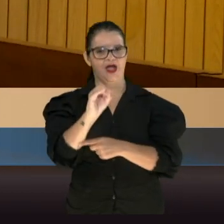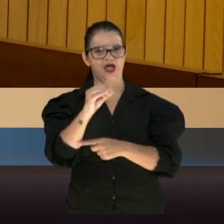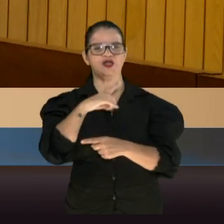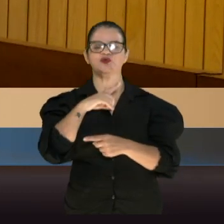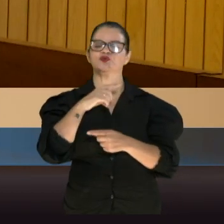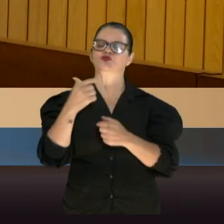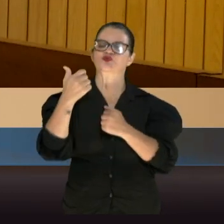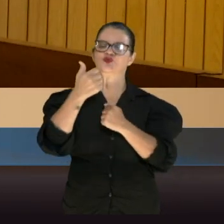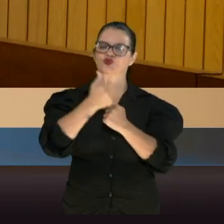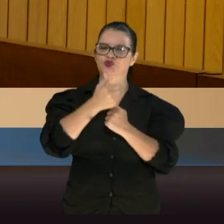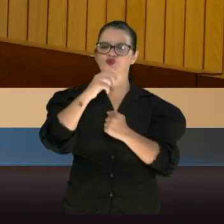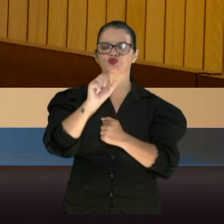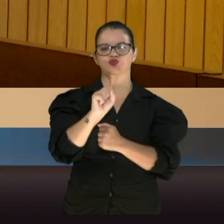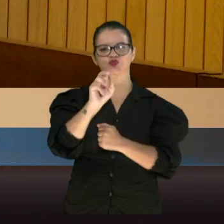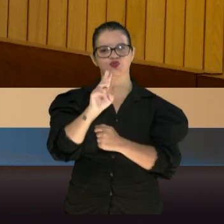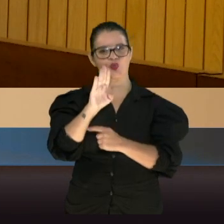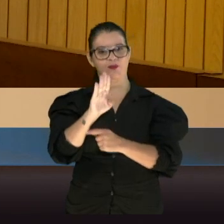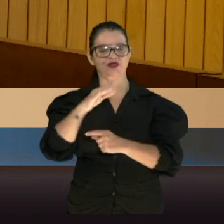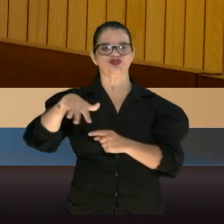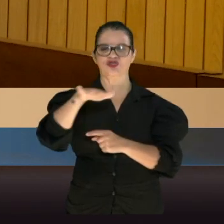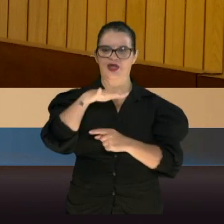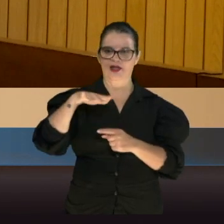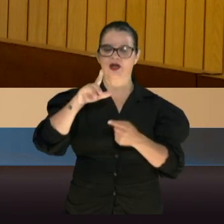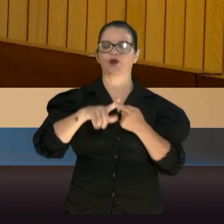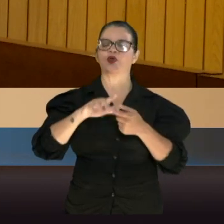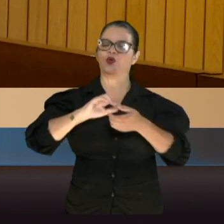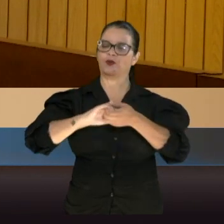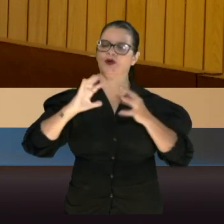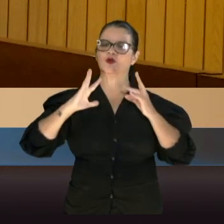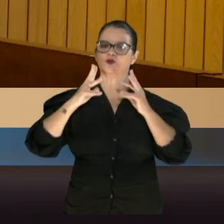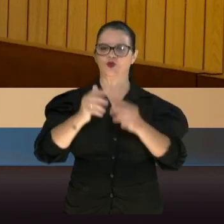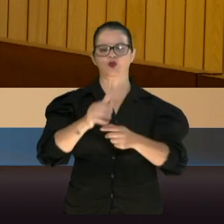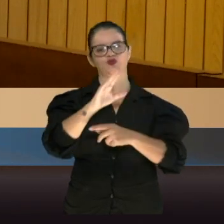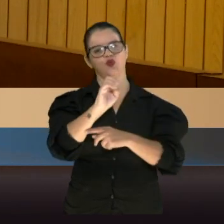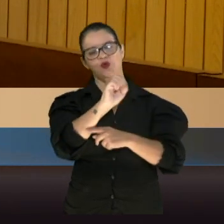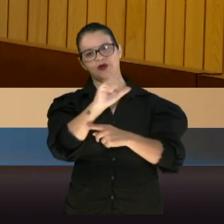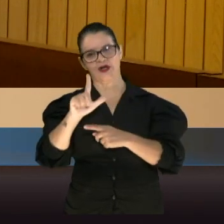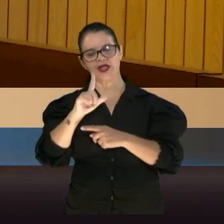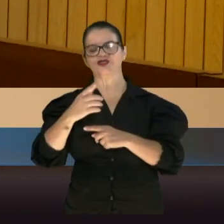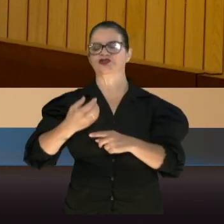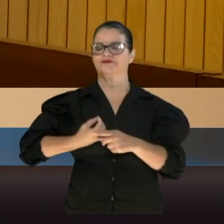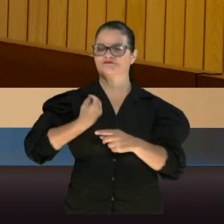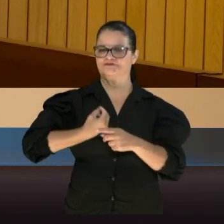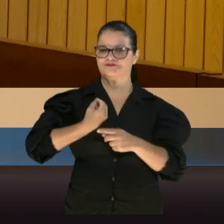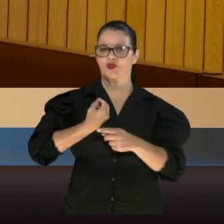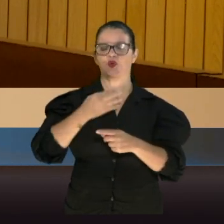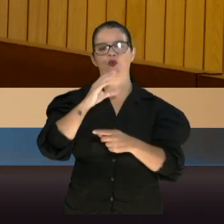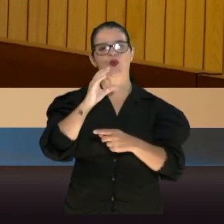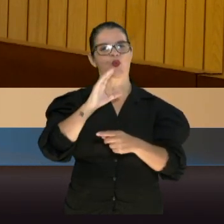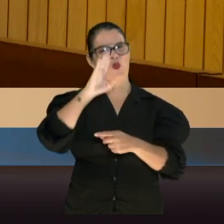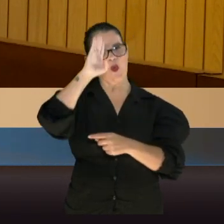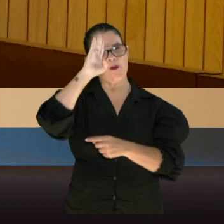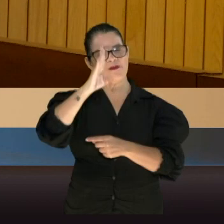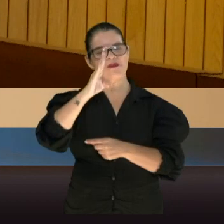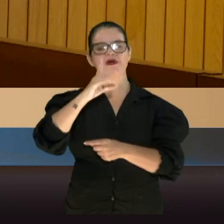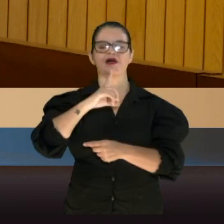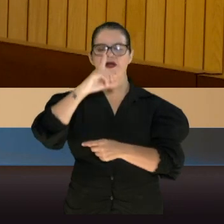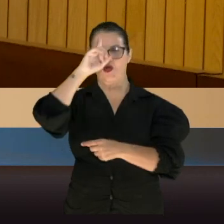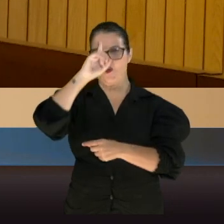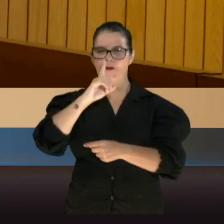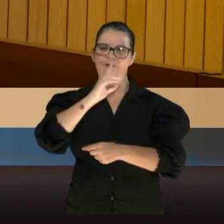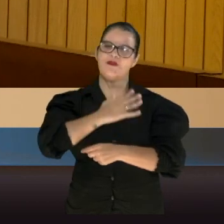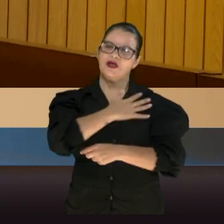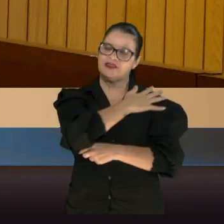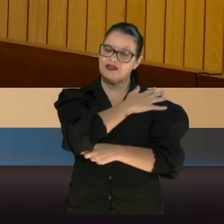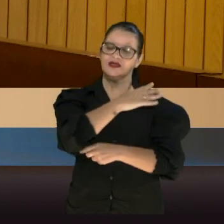eu cumprimento os demais coronéis presentes, diretores, comandantes, né, e praças aqui também